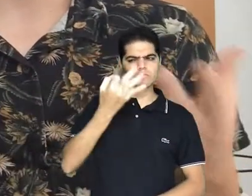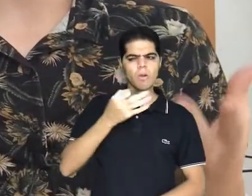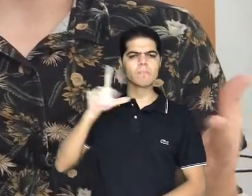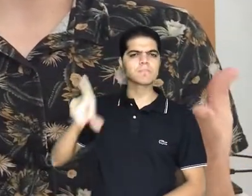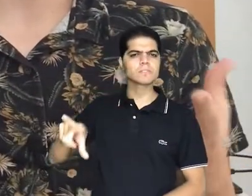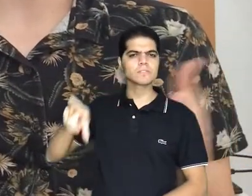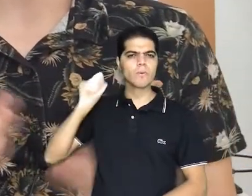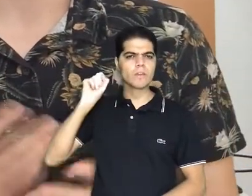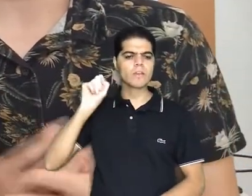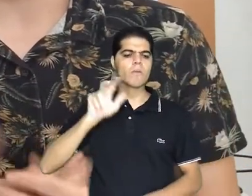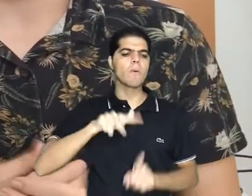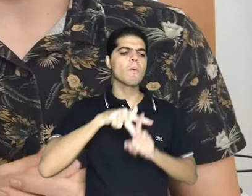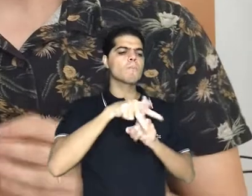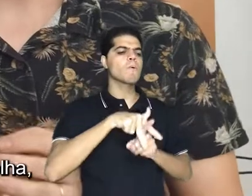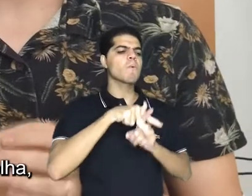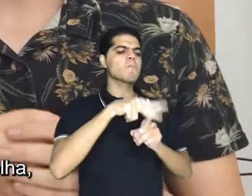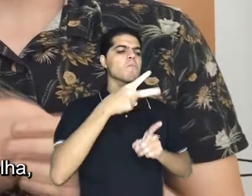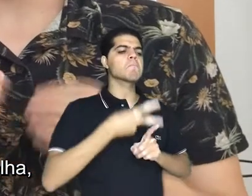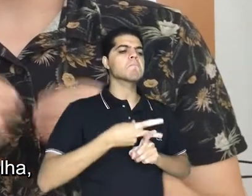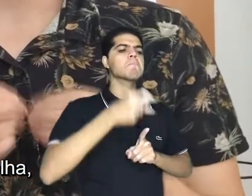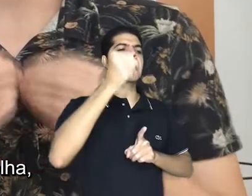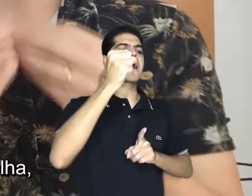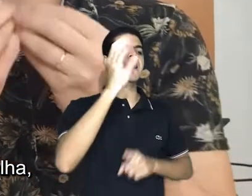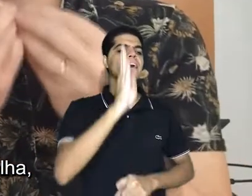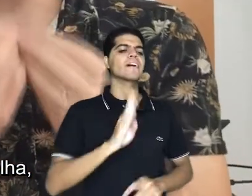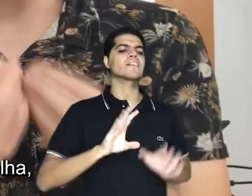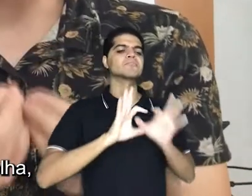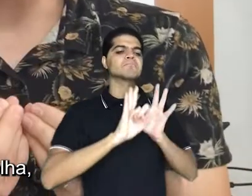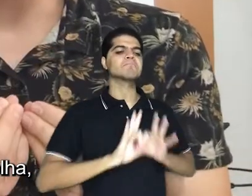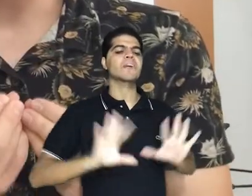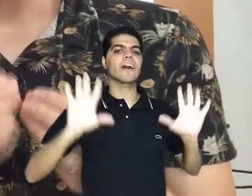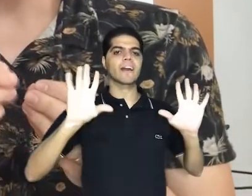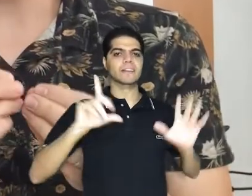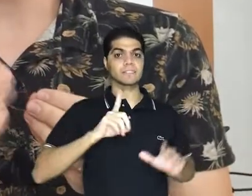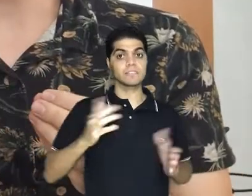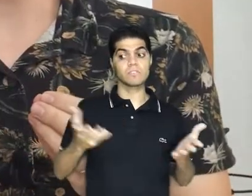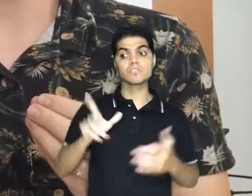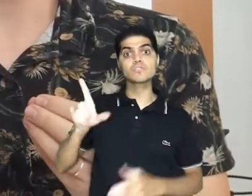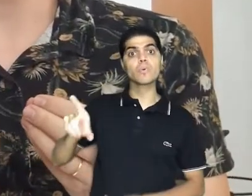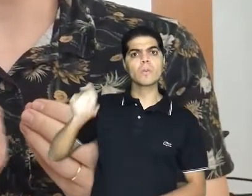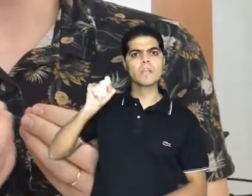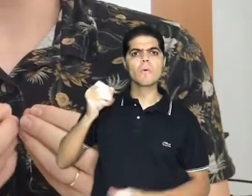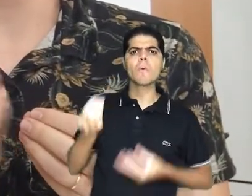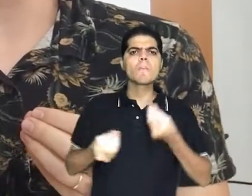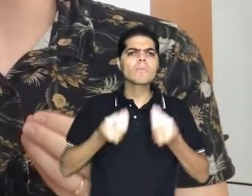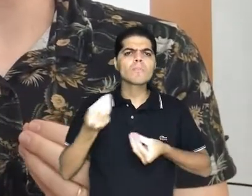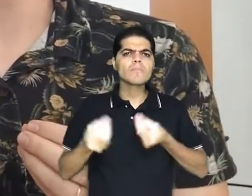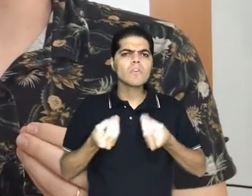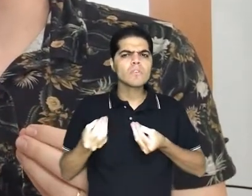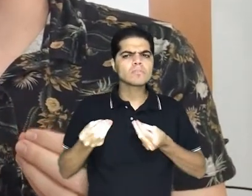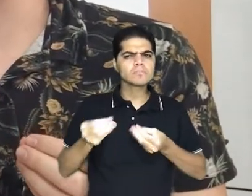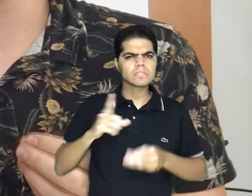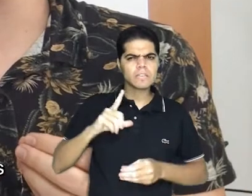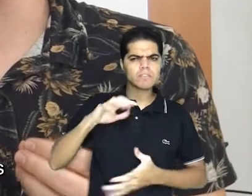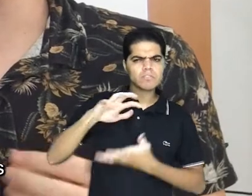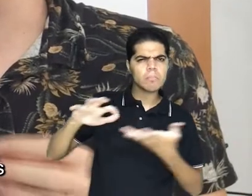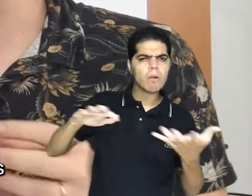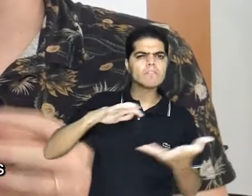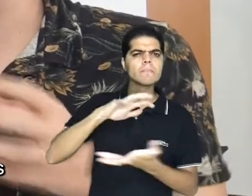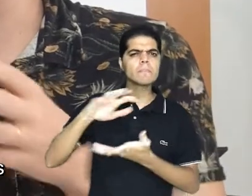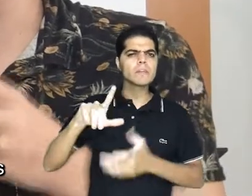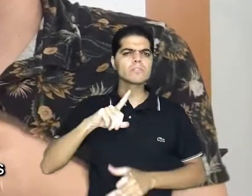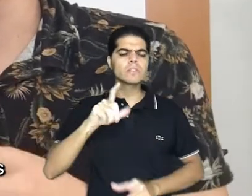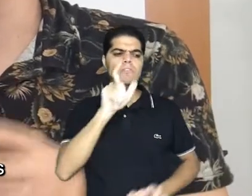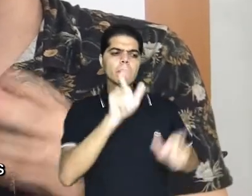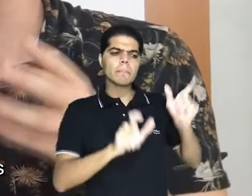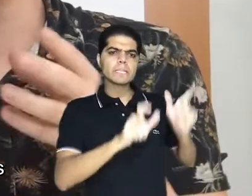como herói Nacional Libertadora do Brasil ao mesmo tempo por ser uma escolha esse movimento deixou de lado uma série de sujeitos